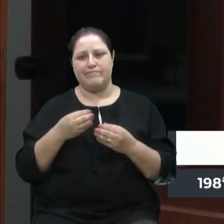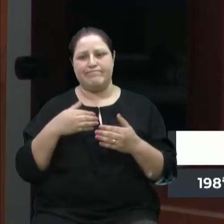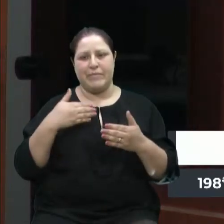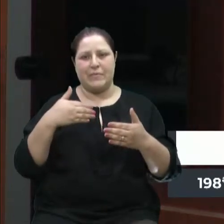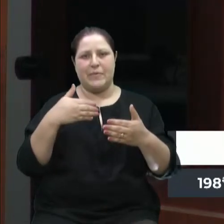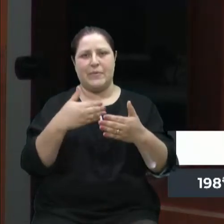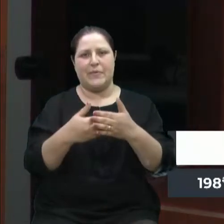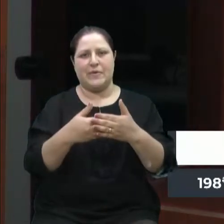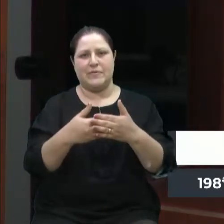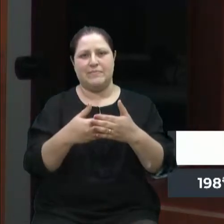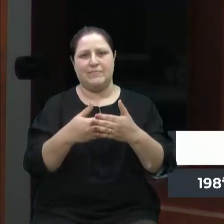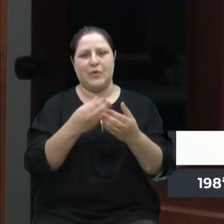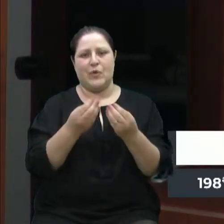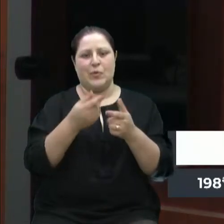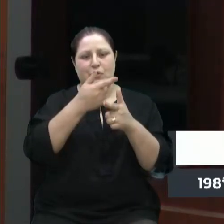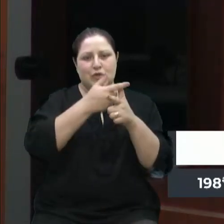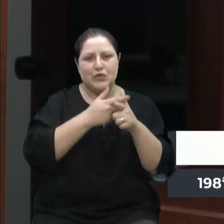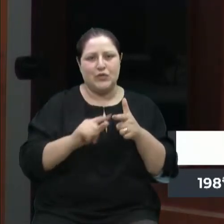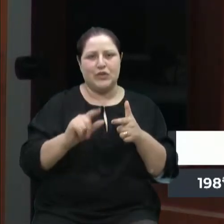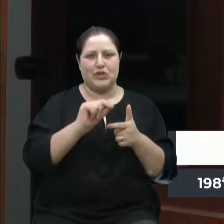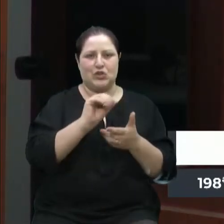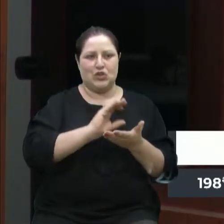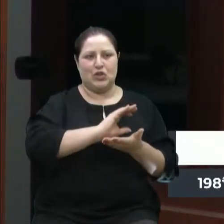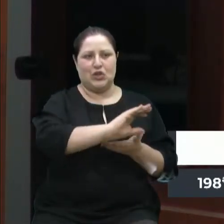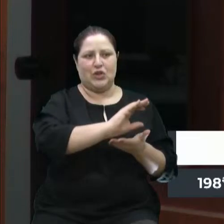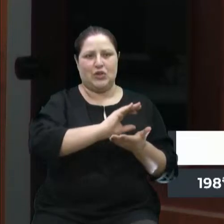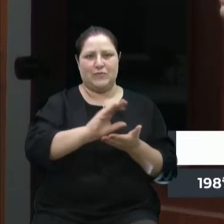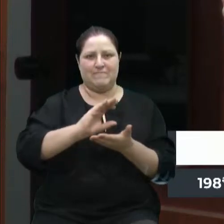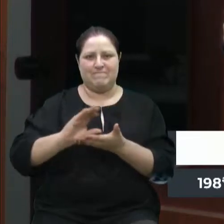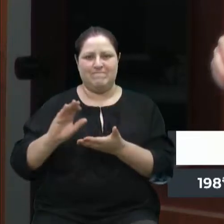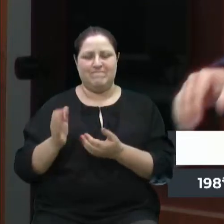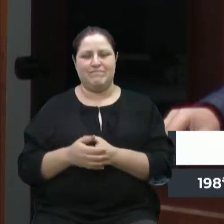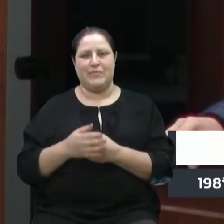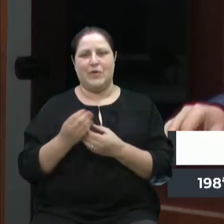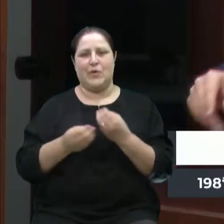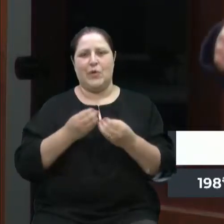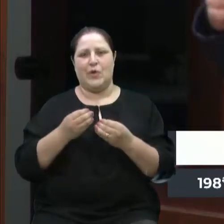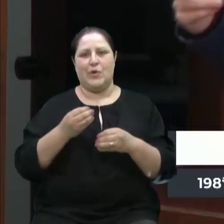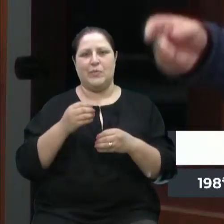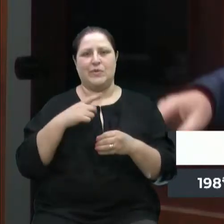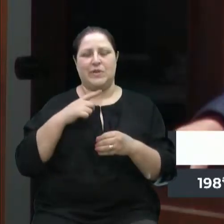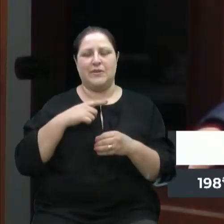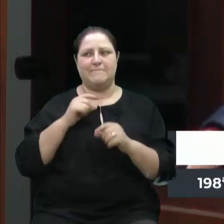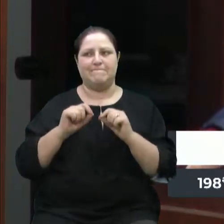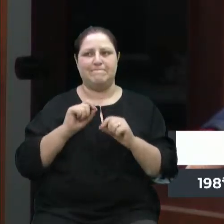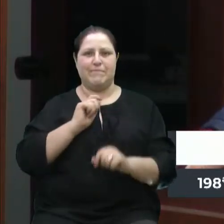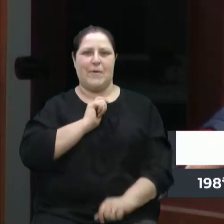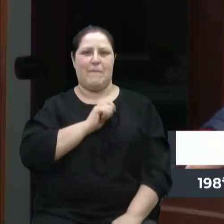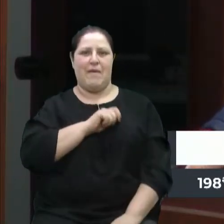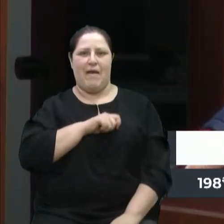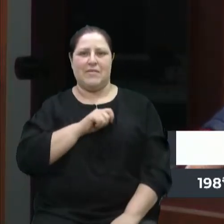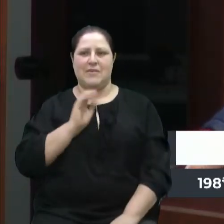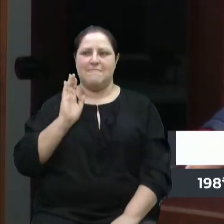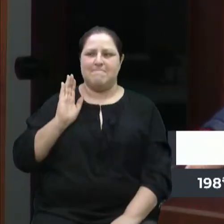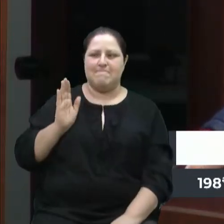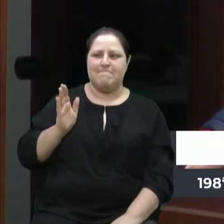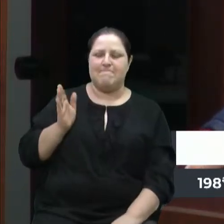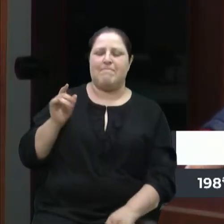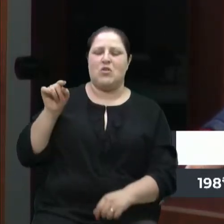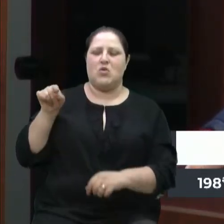dos recursos do fundo partidário? A que ponto vai chegar as ameaças com possíveis coligações